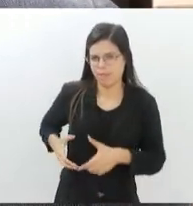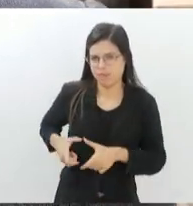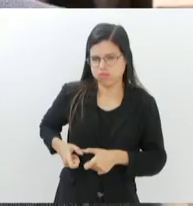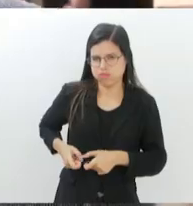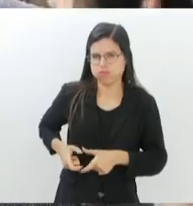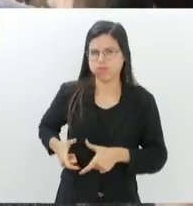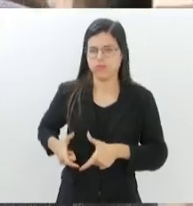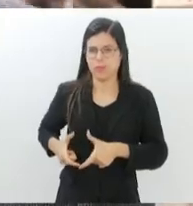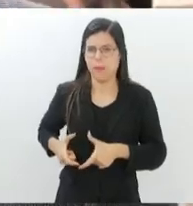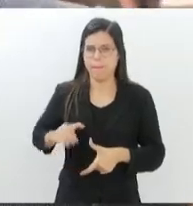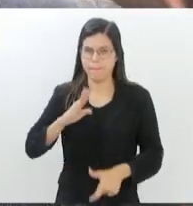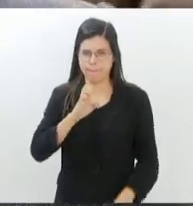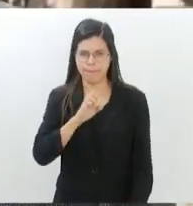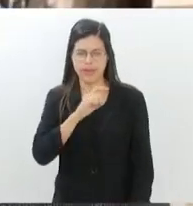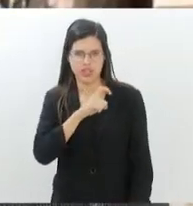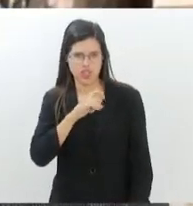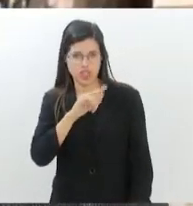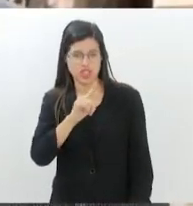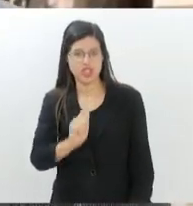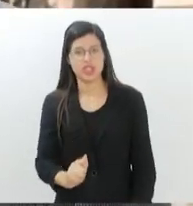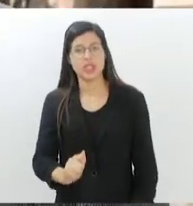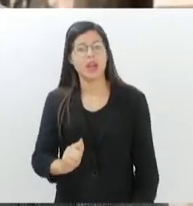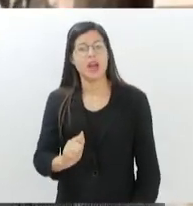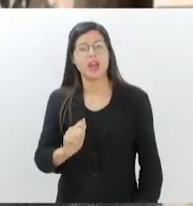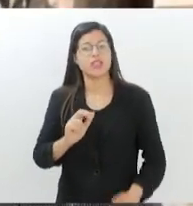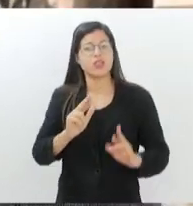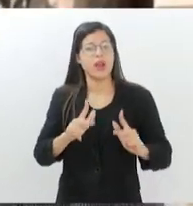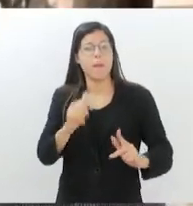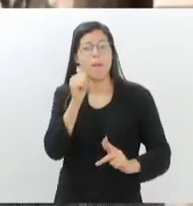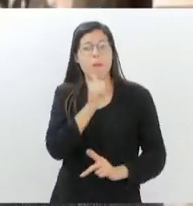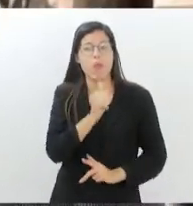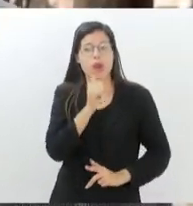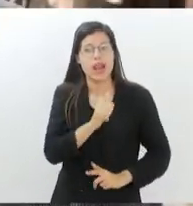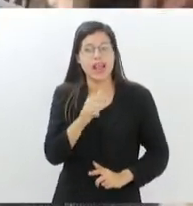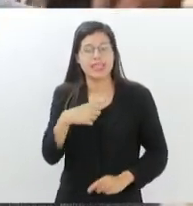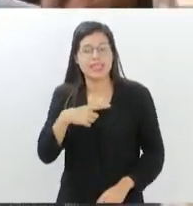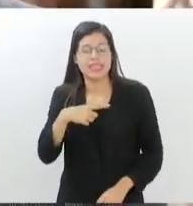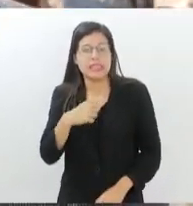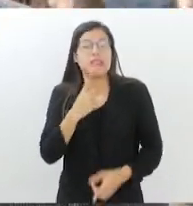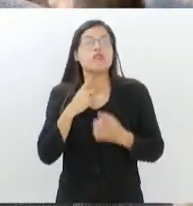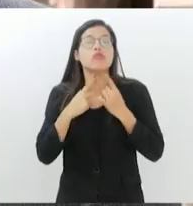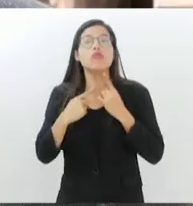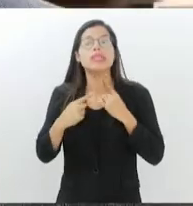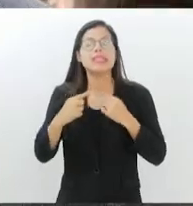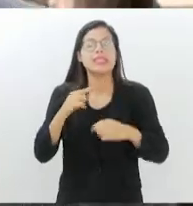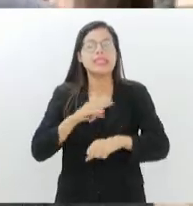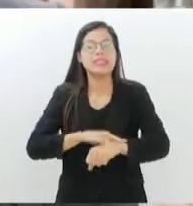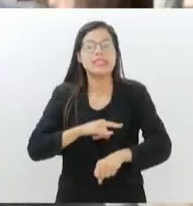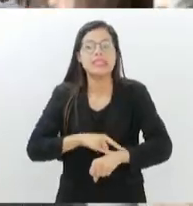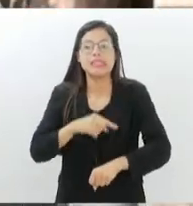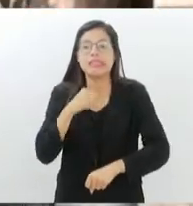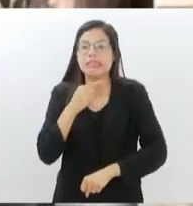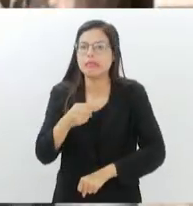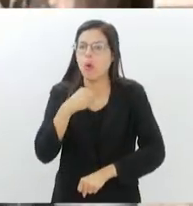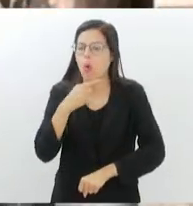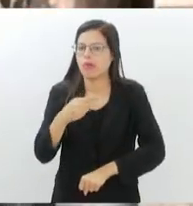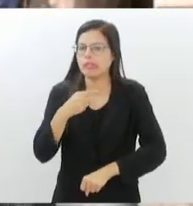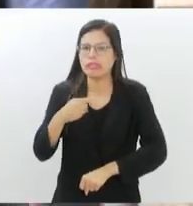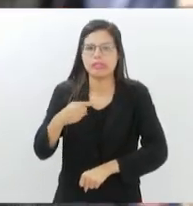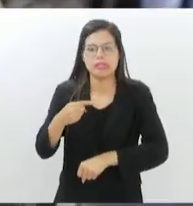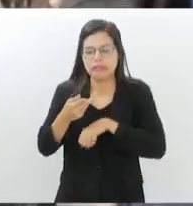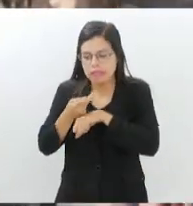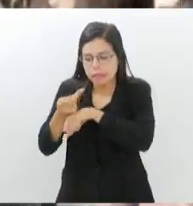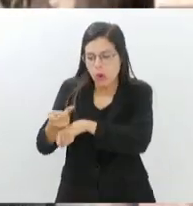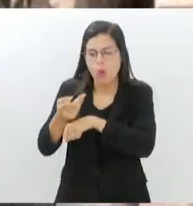hiperativa. E aí o sintoma é diferente, a mulher tem o desejo e não consegue chegar ao banheiro antes que perca a urina. E para isso o